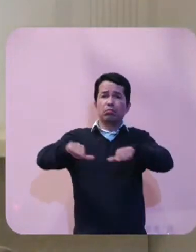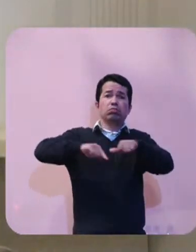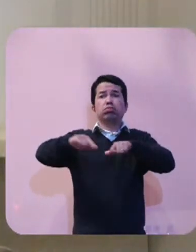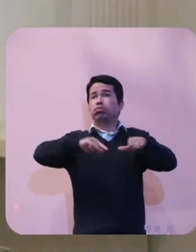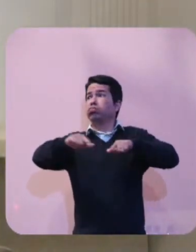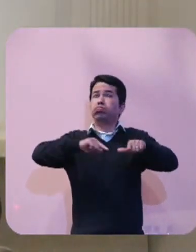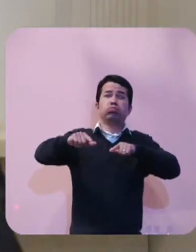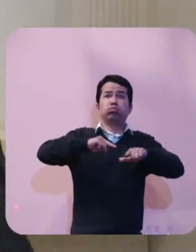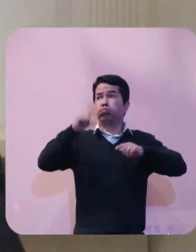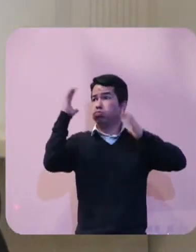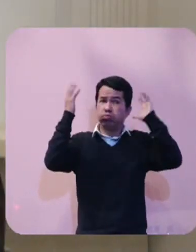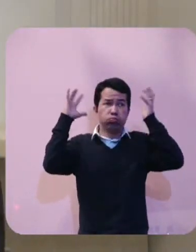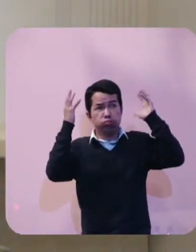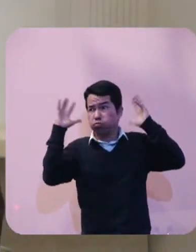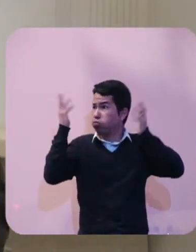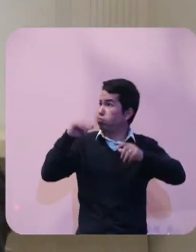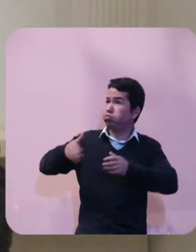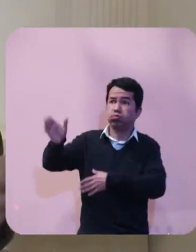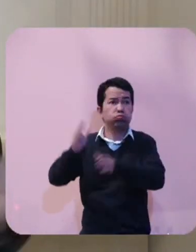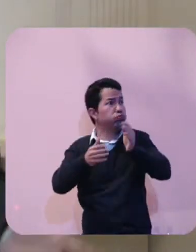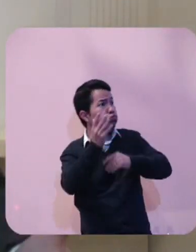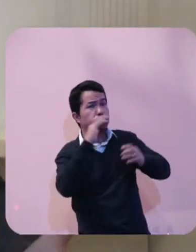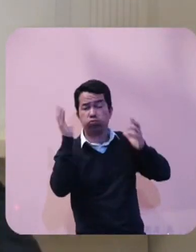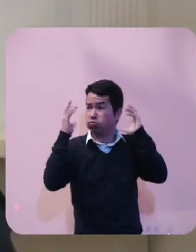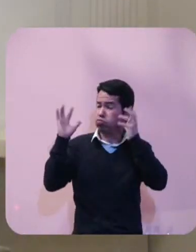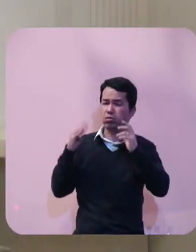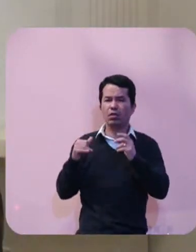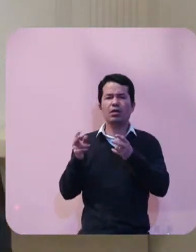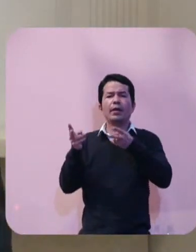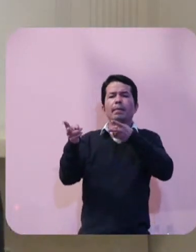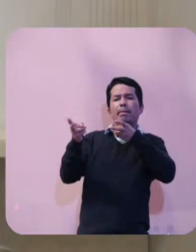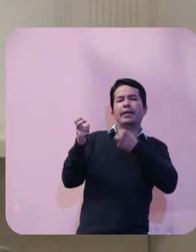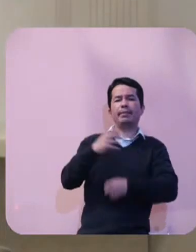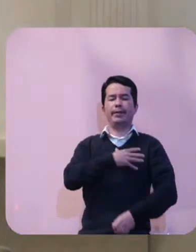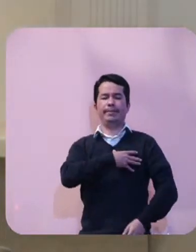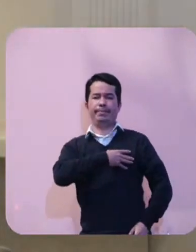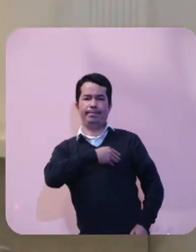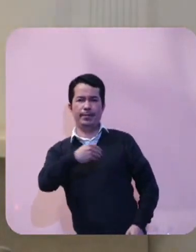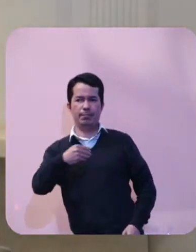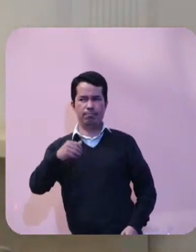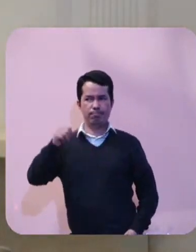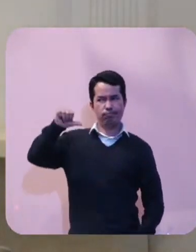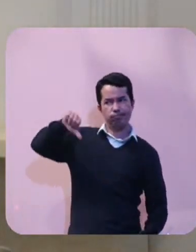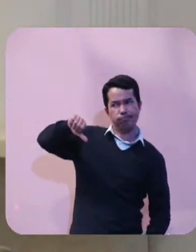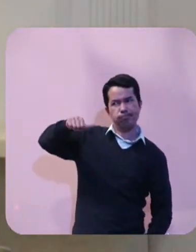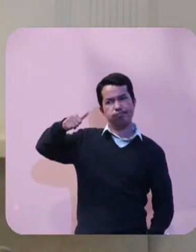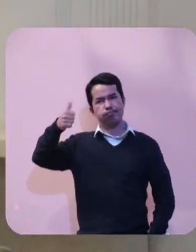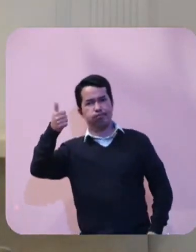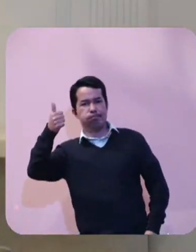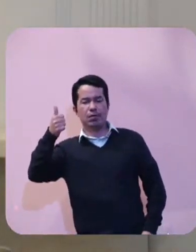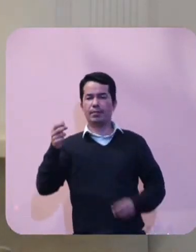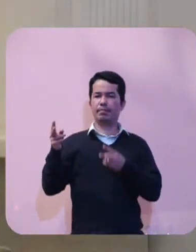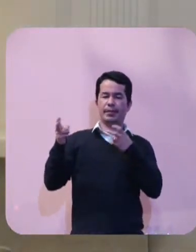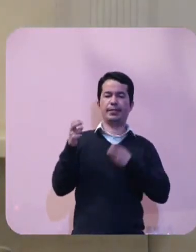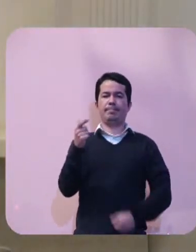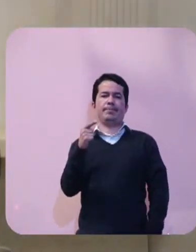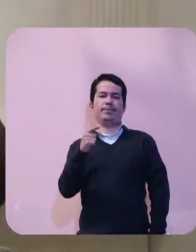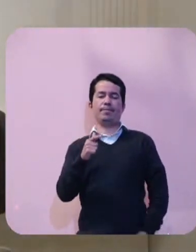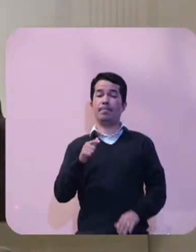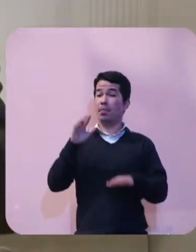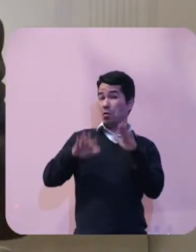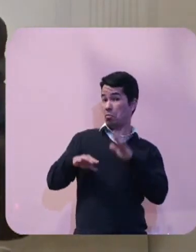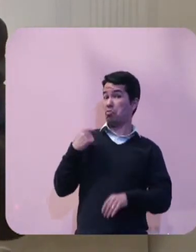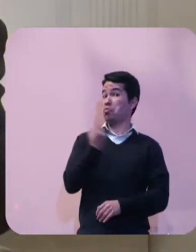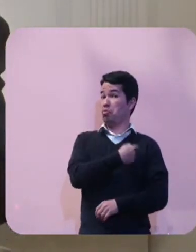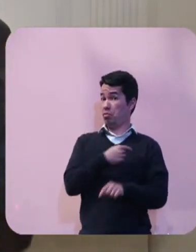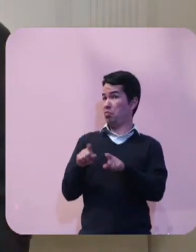gente então não percebe que algo não vai bem no coração dos nossos filhos. Outras vezes a gente até